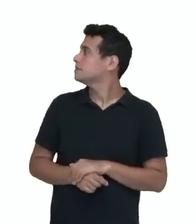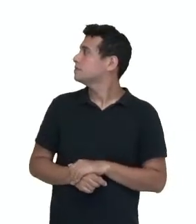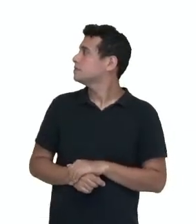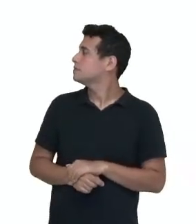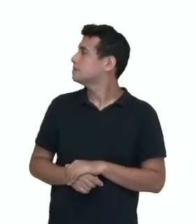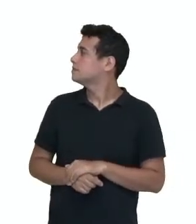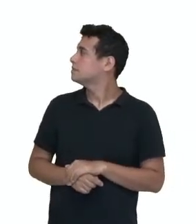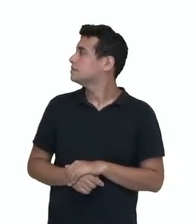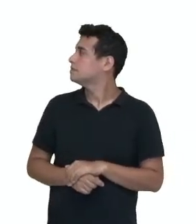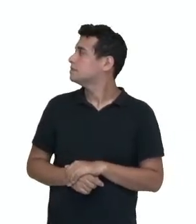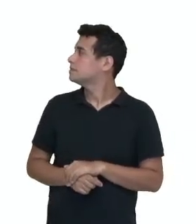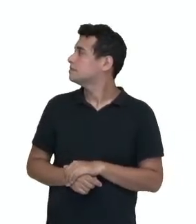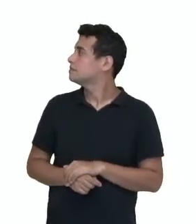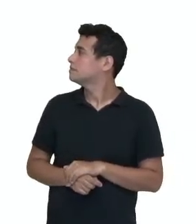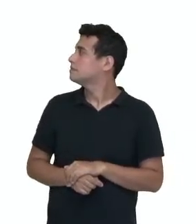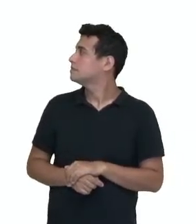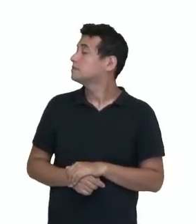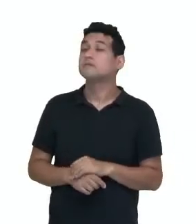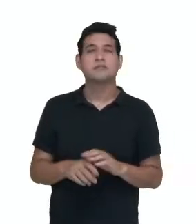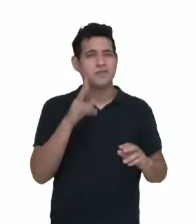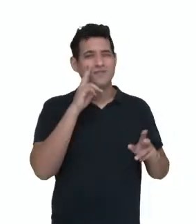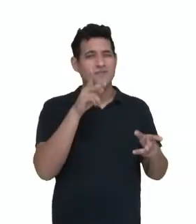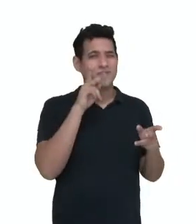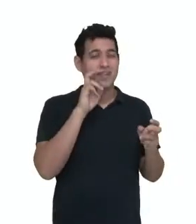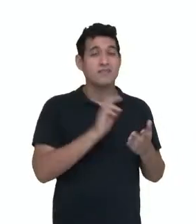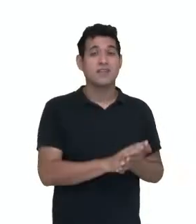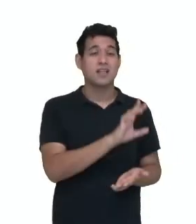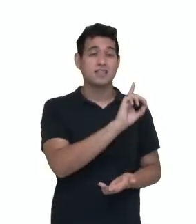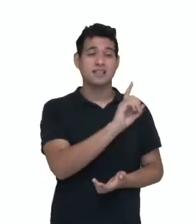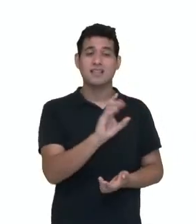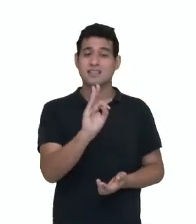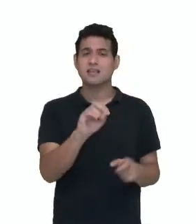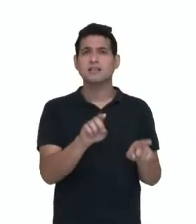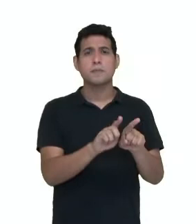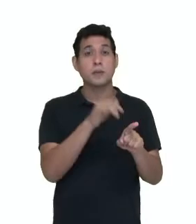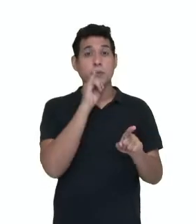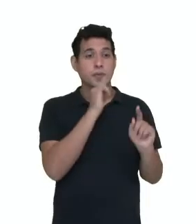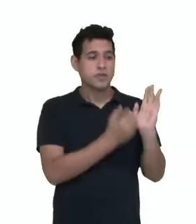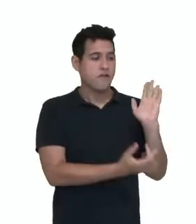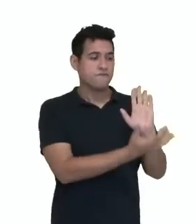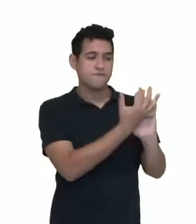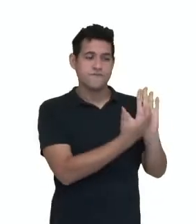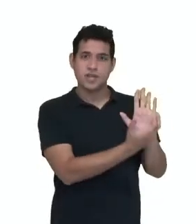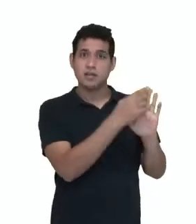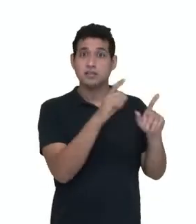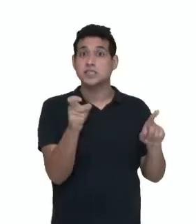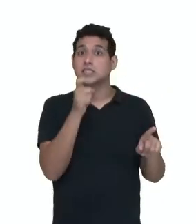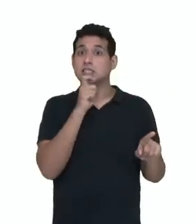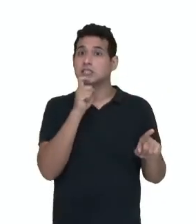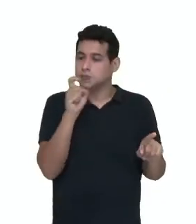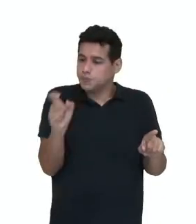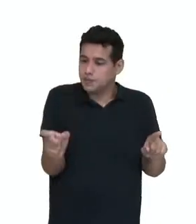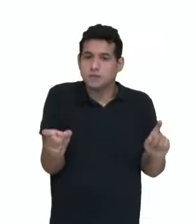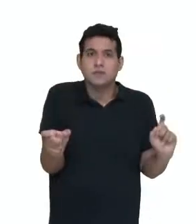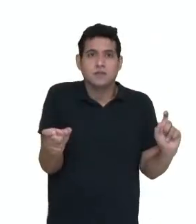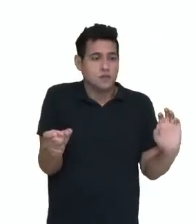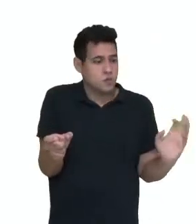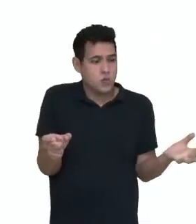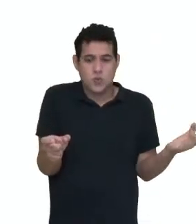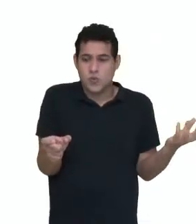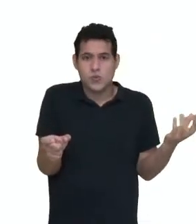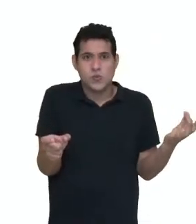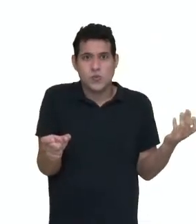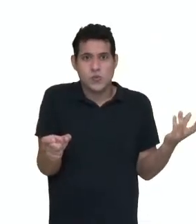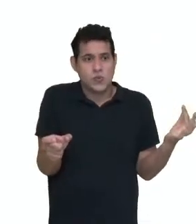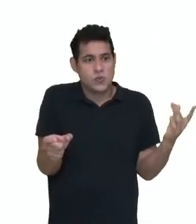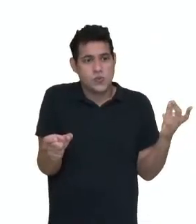já entende a diferença de temperatura que existe entre, né, a fogueira e este cubo de gelo. Certamente, esta